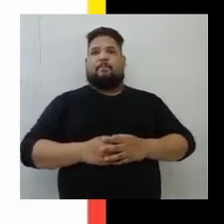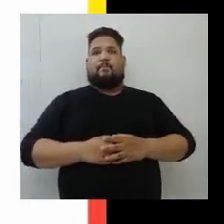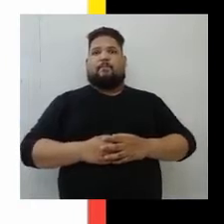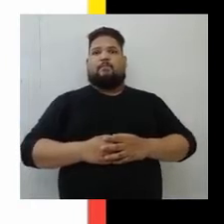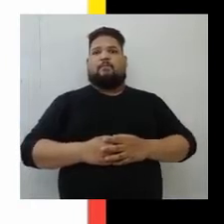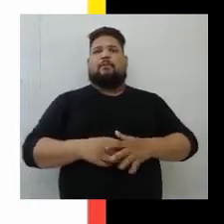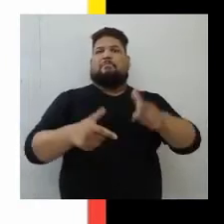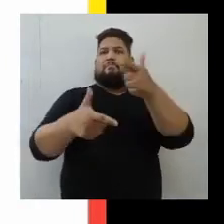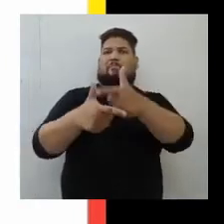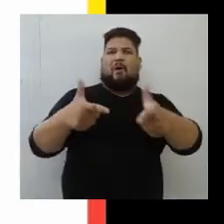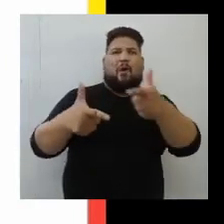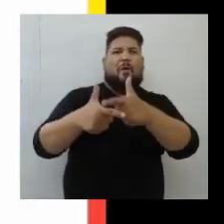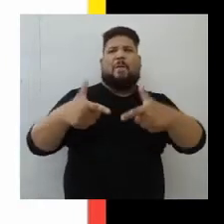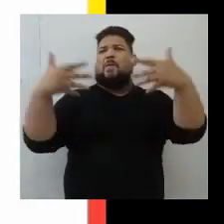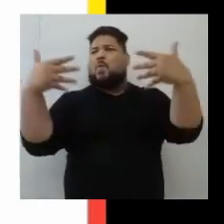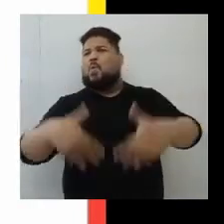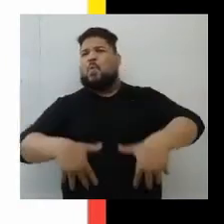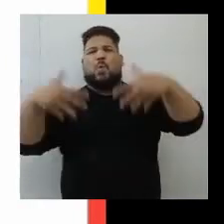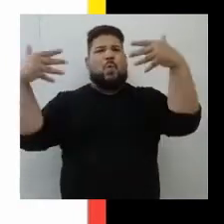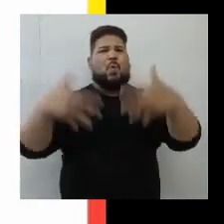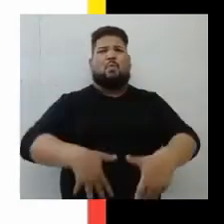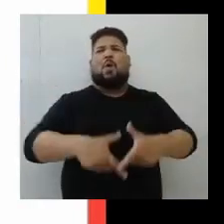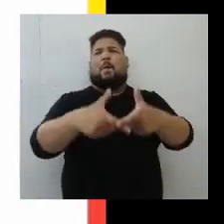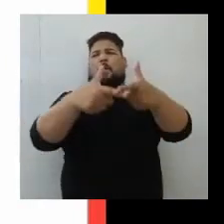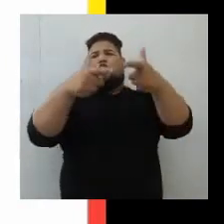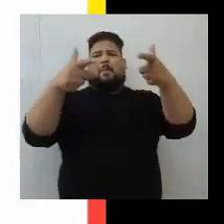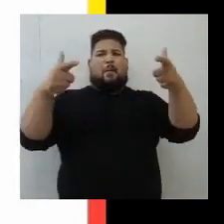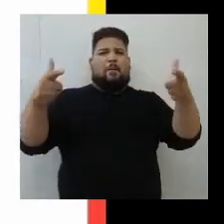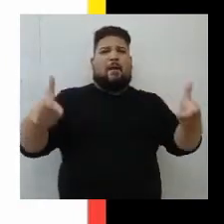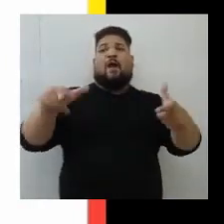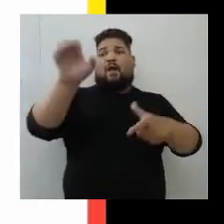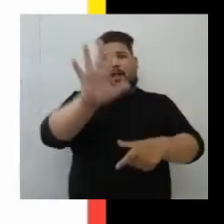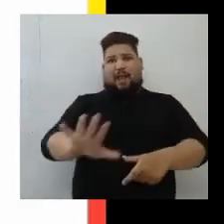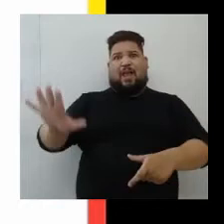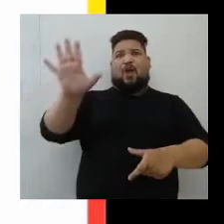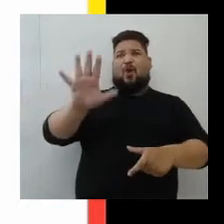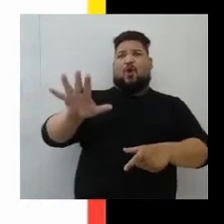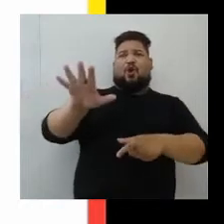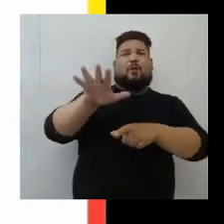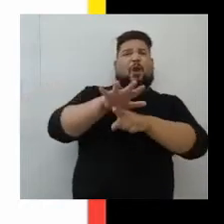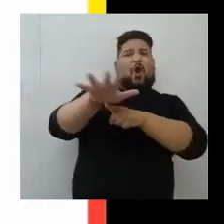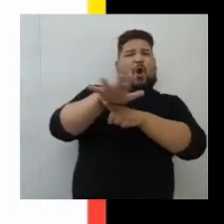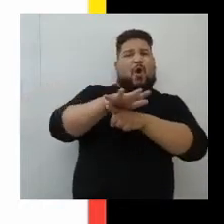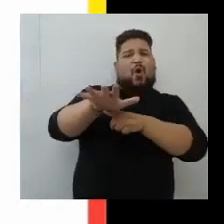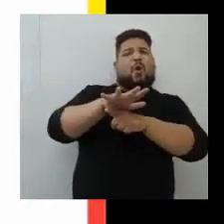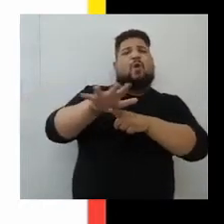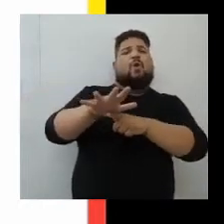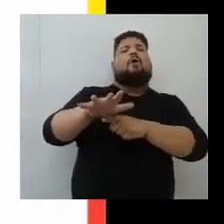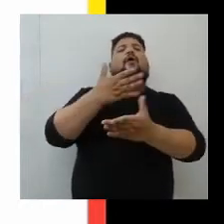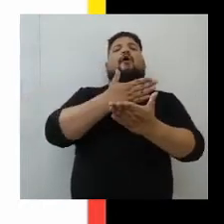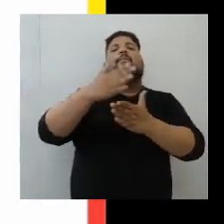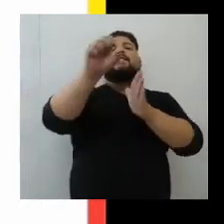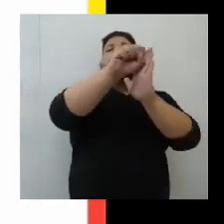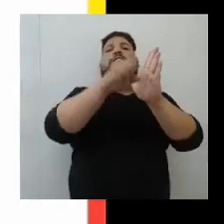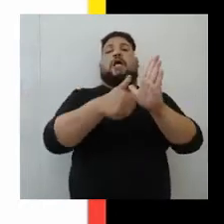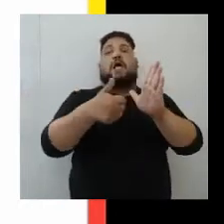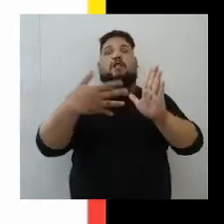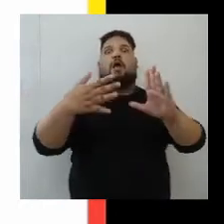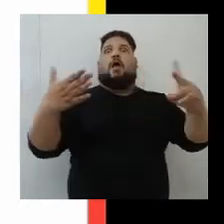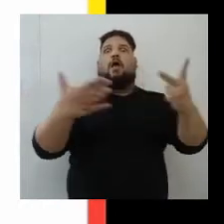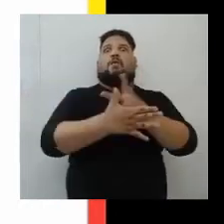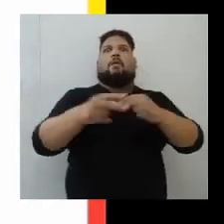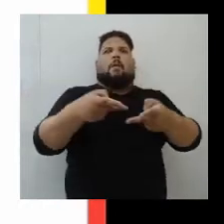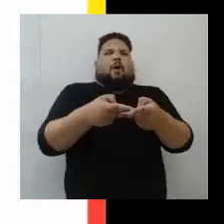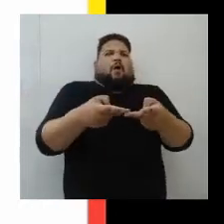série de crises em larga escala que atingiram a Europa no início do século XIV, causando milhões